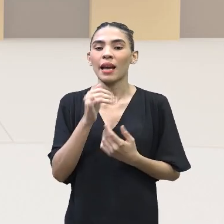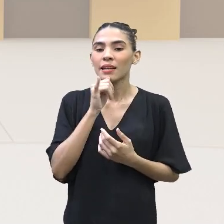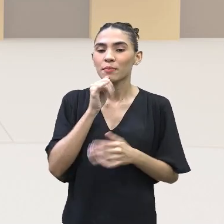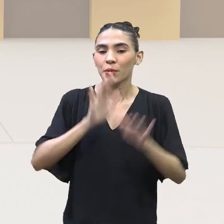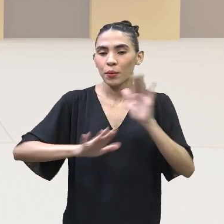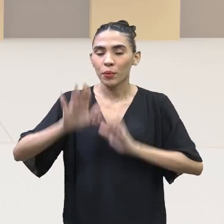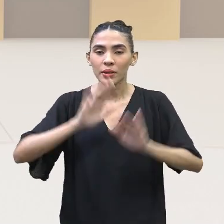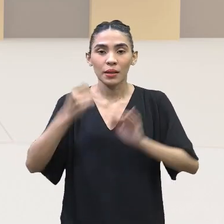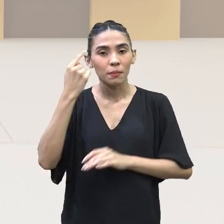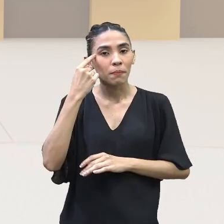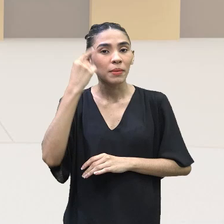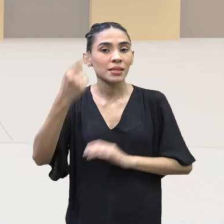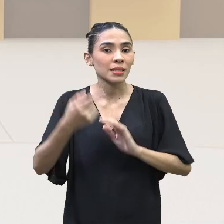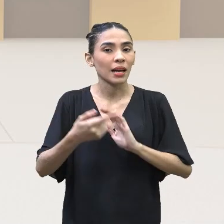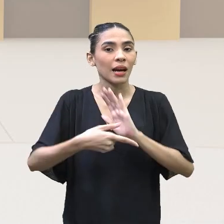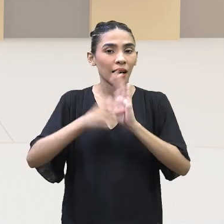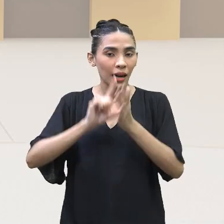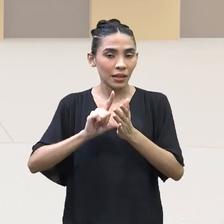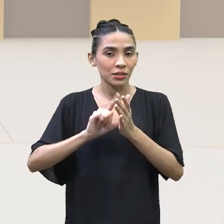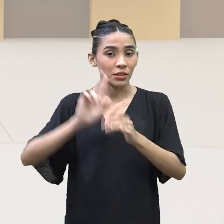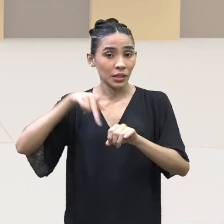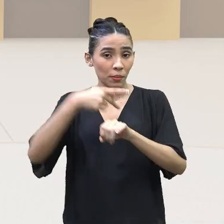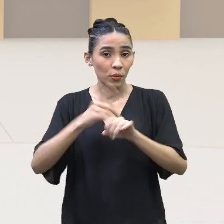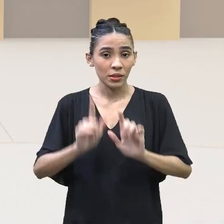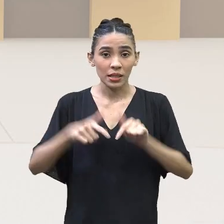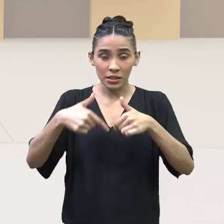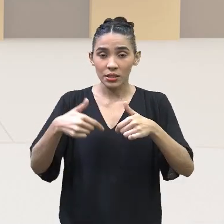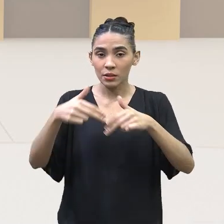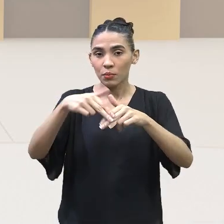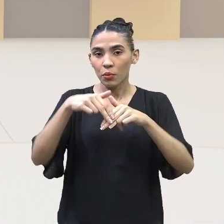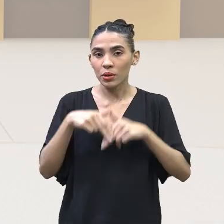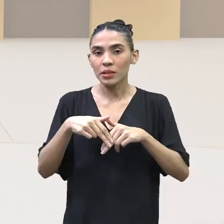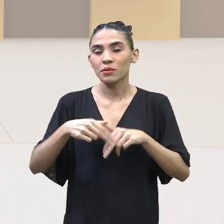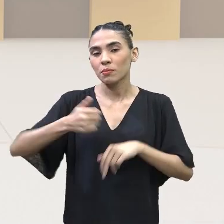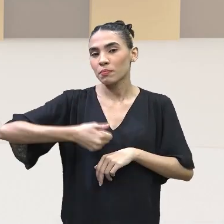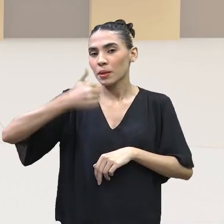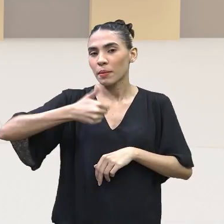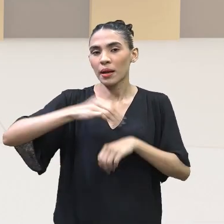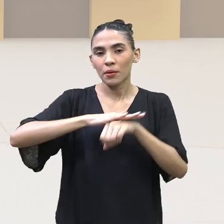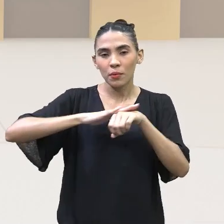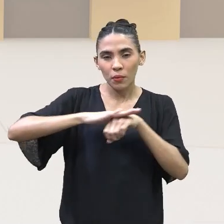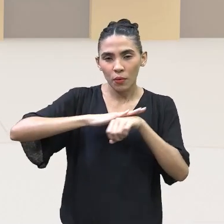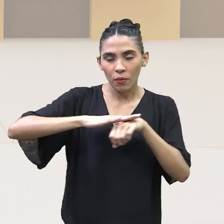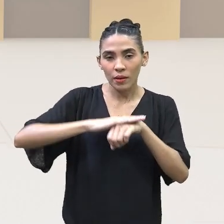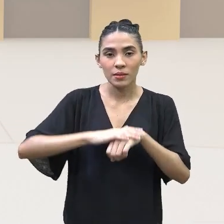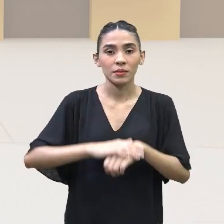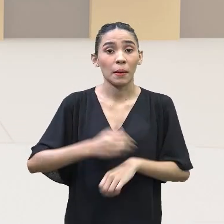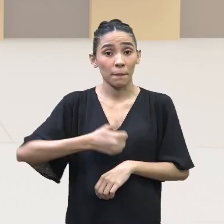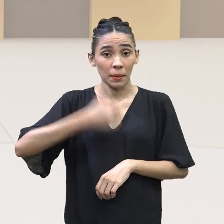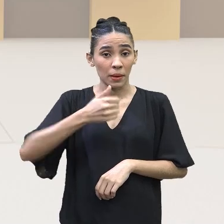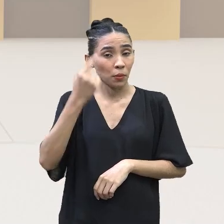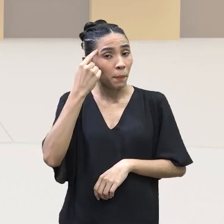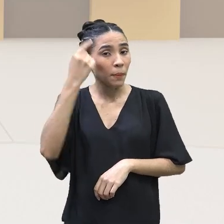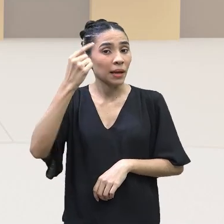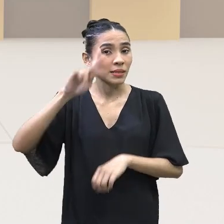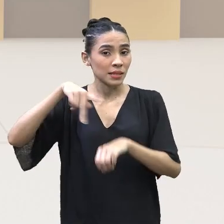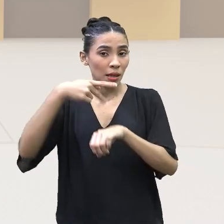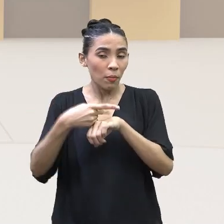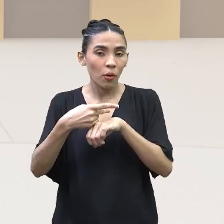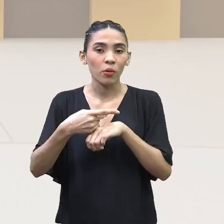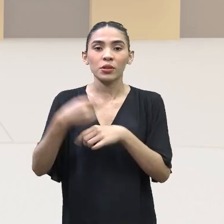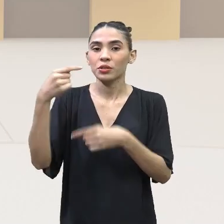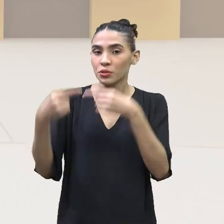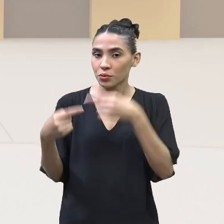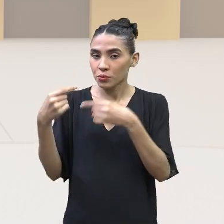Vamos pensar primeiro antes de agir. Por isso o diálogo, primeiro pensa, depois dialoga, né? Por isso o diálogo é